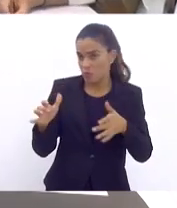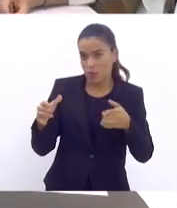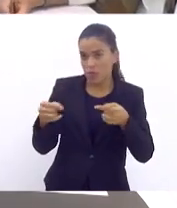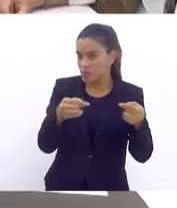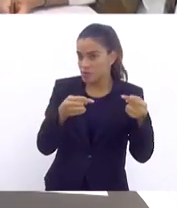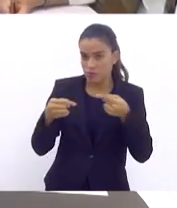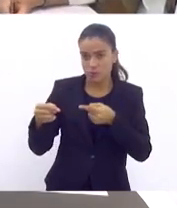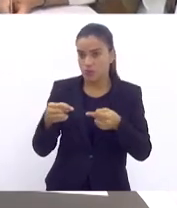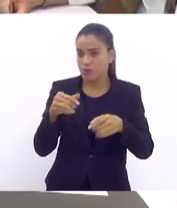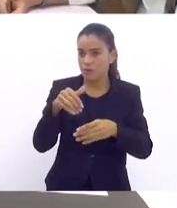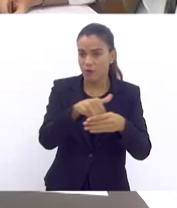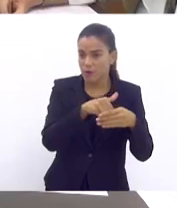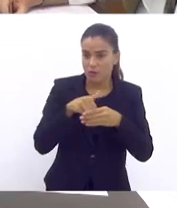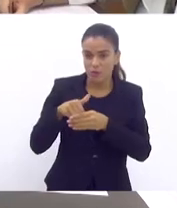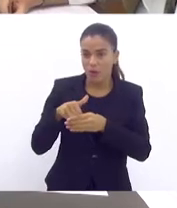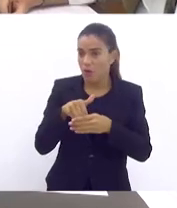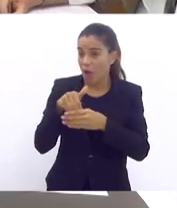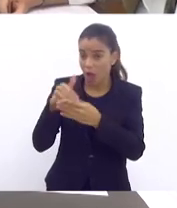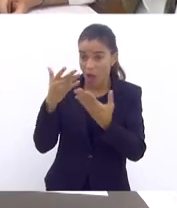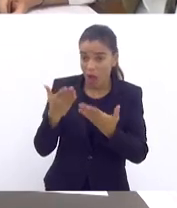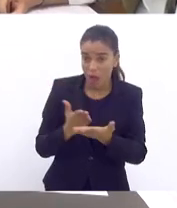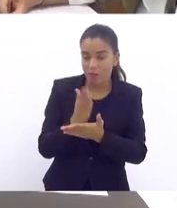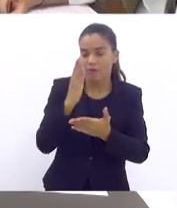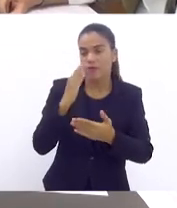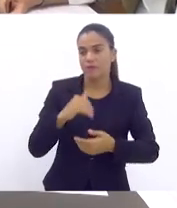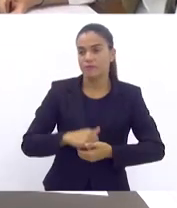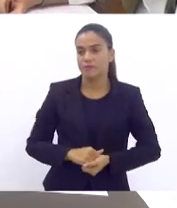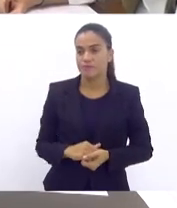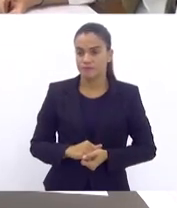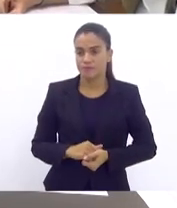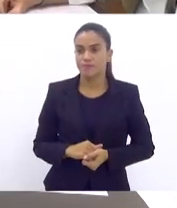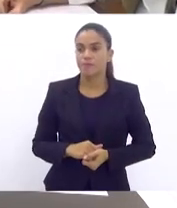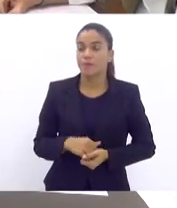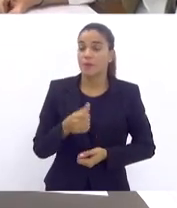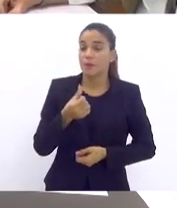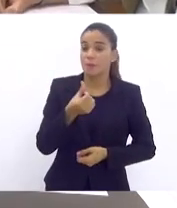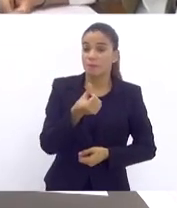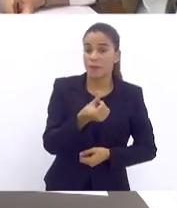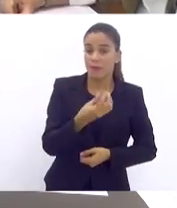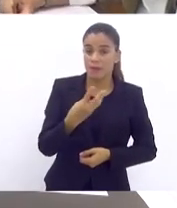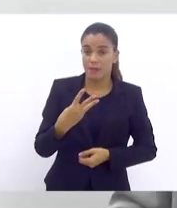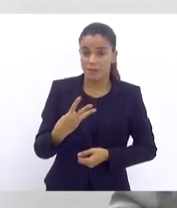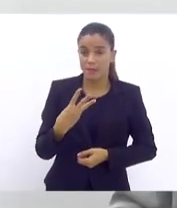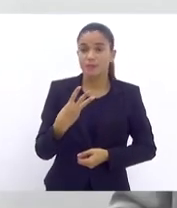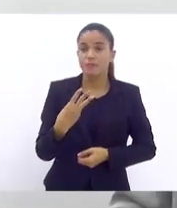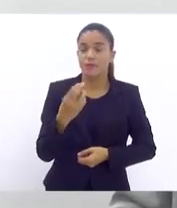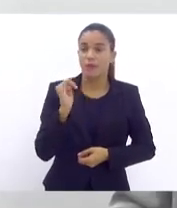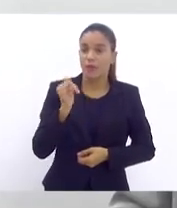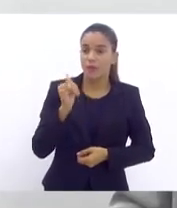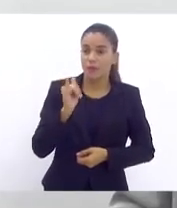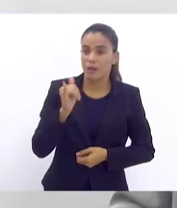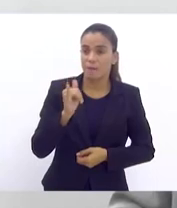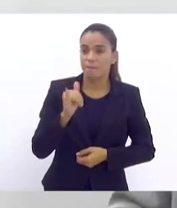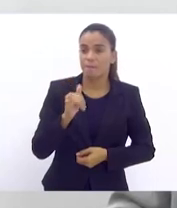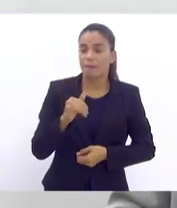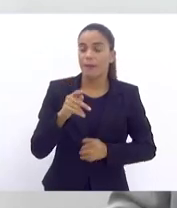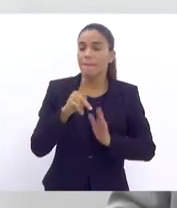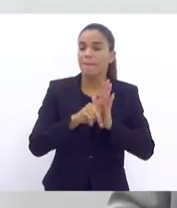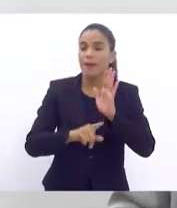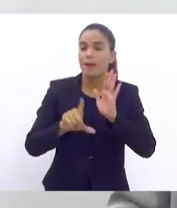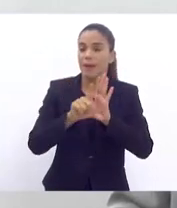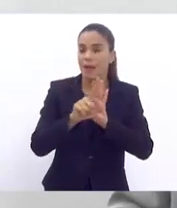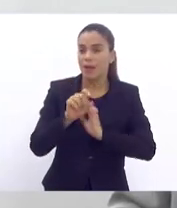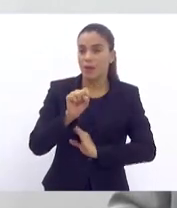discutir em votação senhores que aprovam permanecer Como estão aprovado 63 de relatoria Deputado Vinícius cozzolino PL